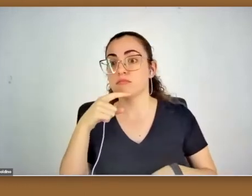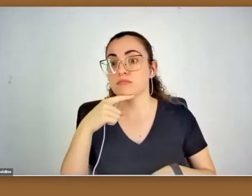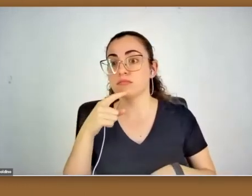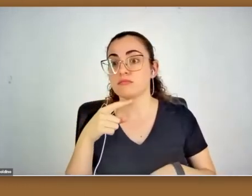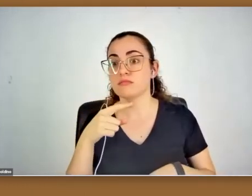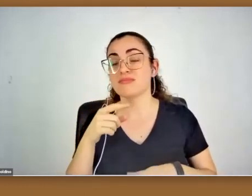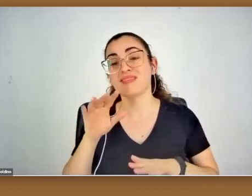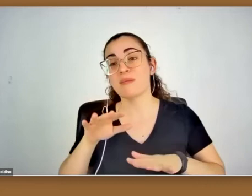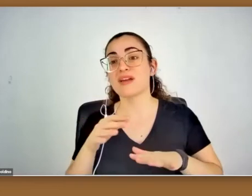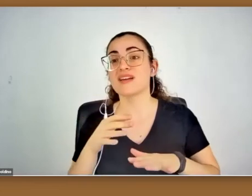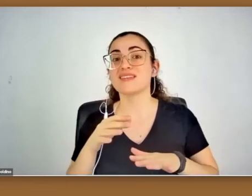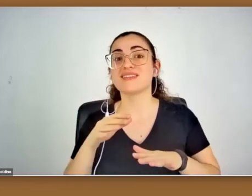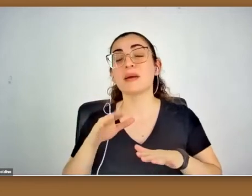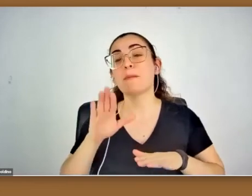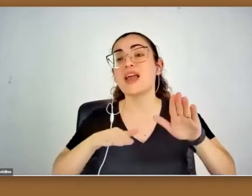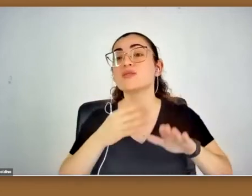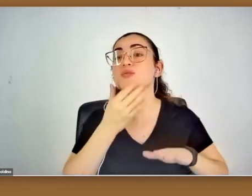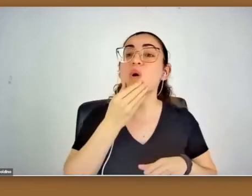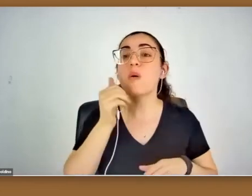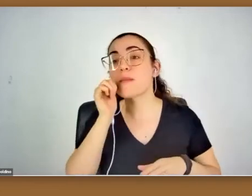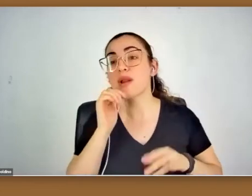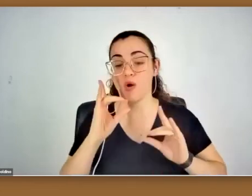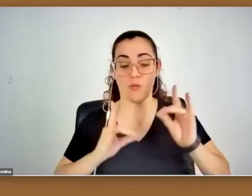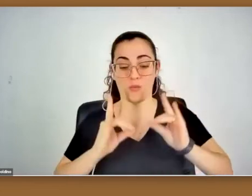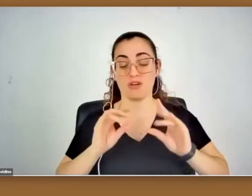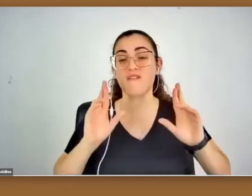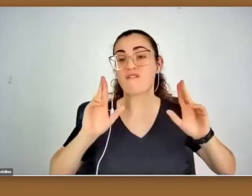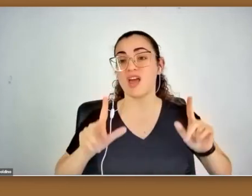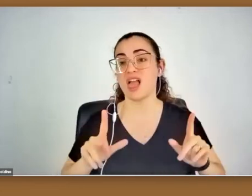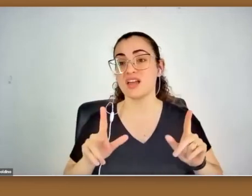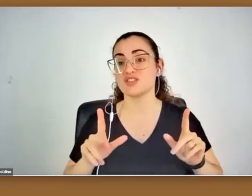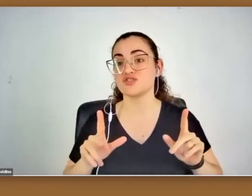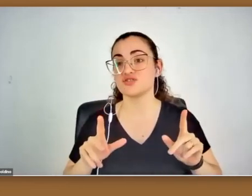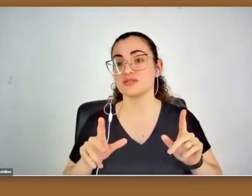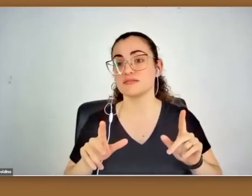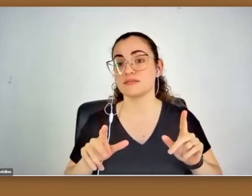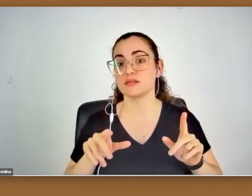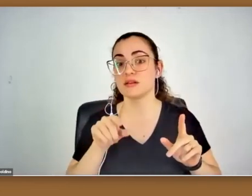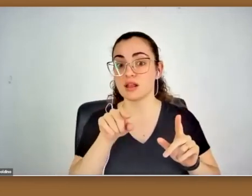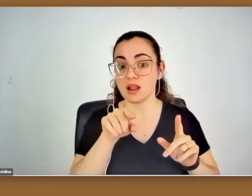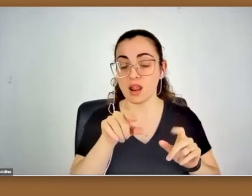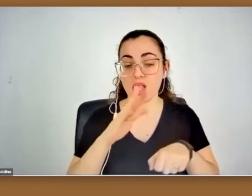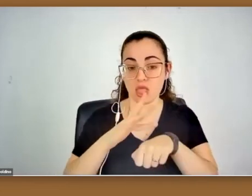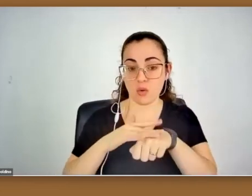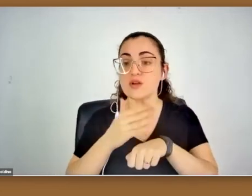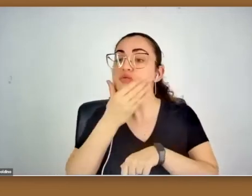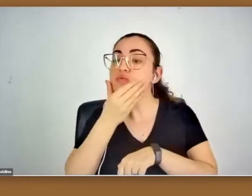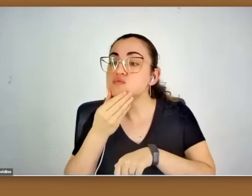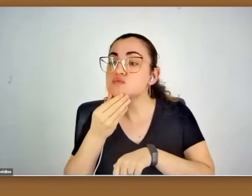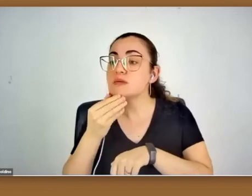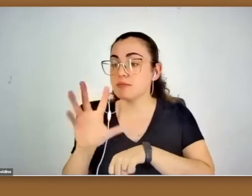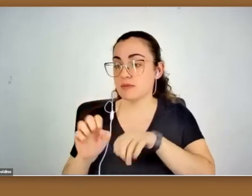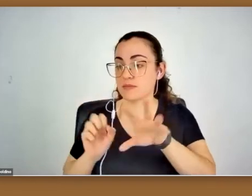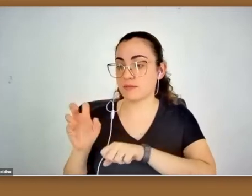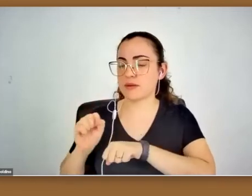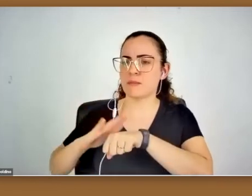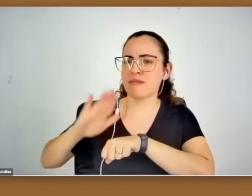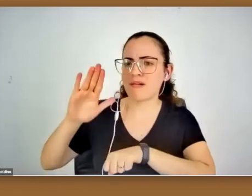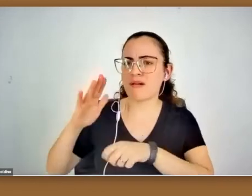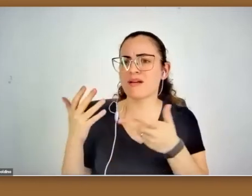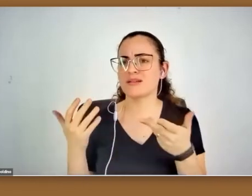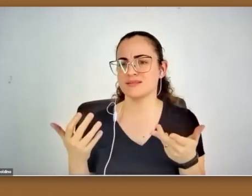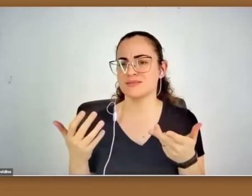acontece, né? A gente tem muitos casos aqui no Espírito Santo e aqui no Brasil também. E aí você quase não vê mulher nenhuma. E uma